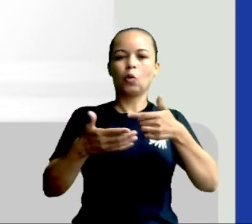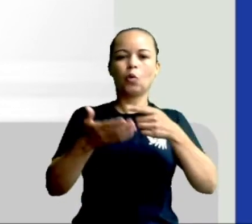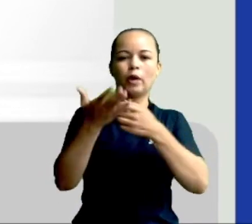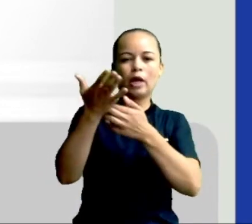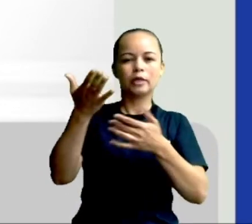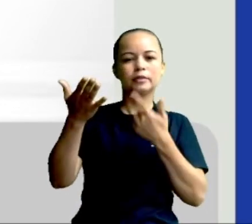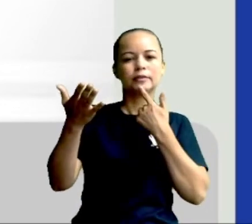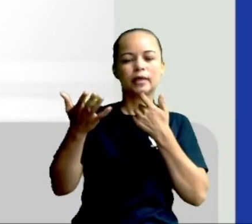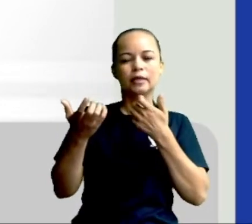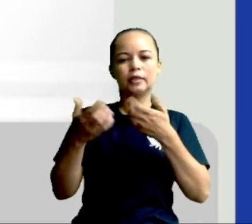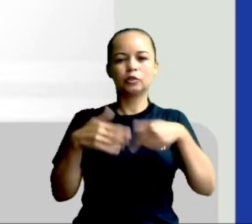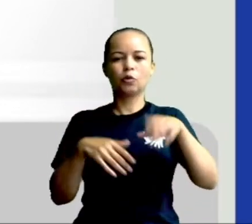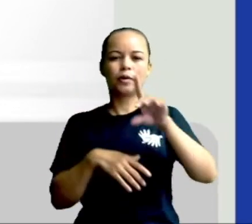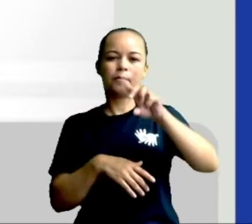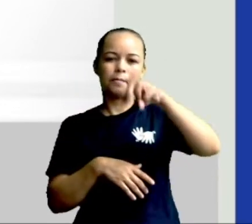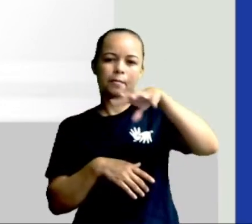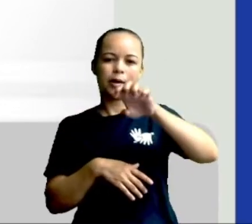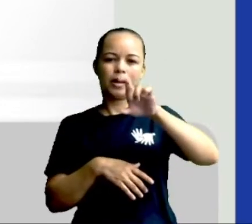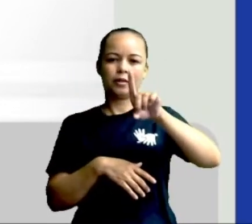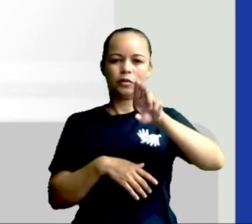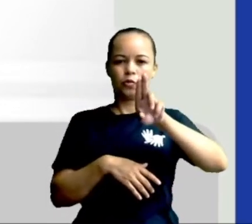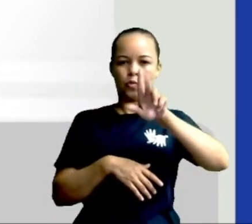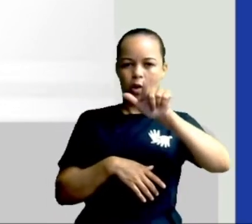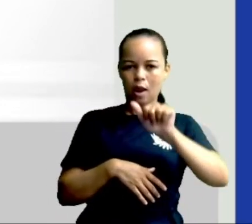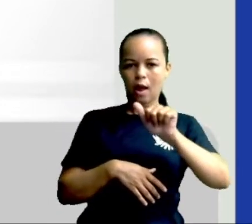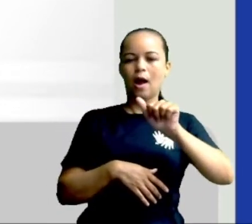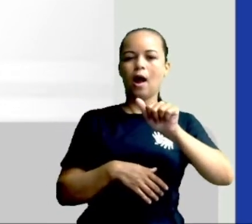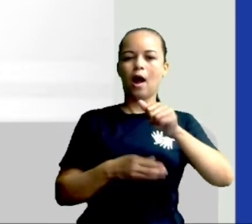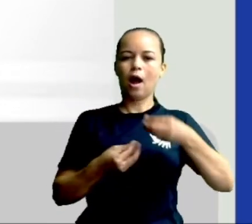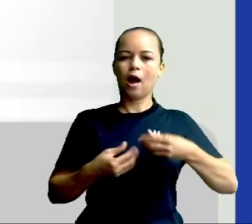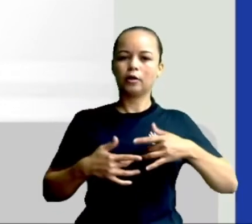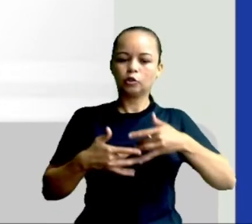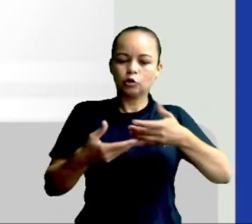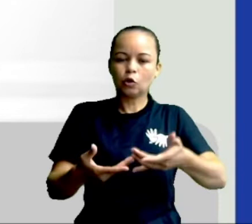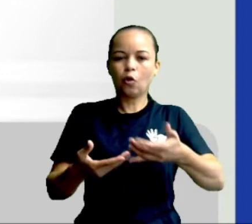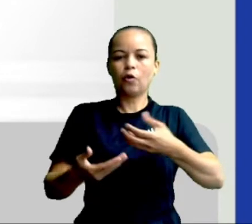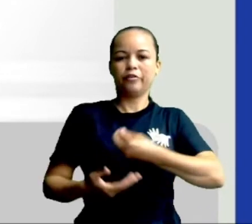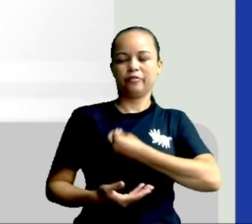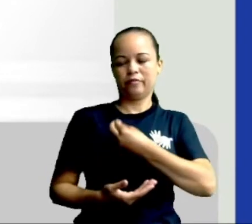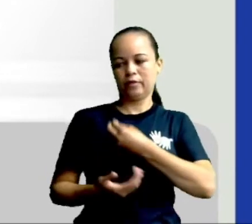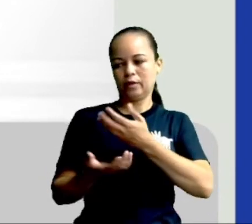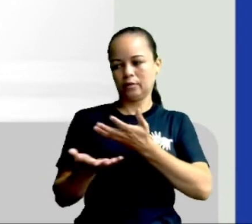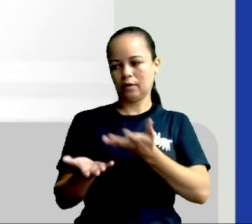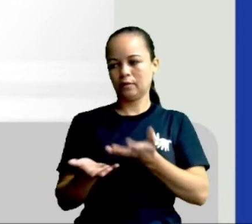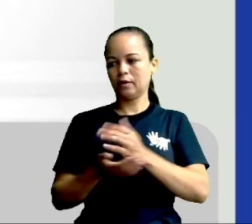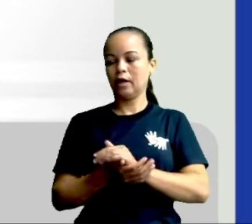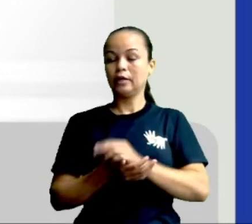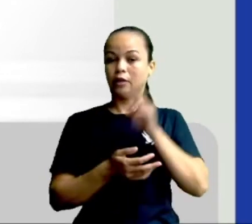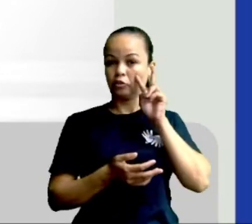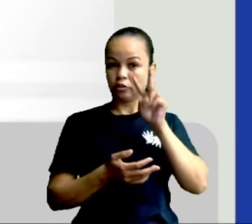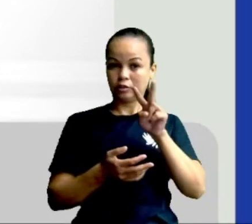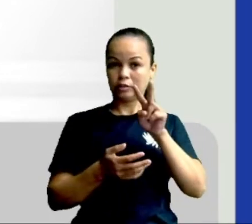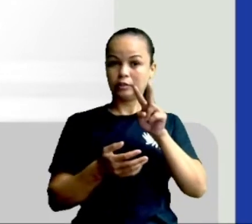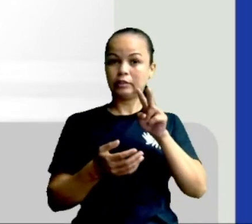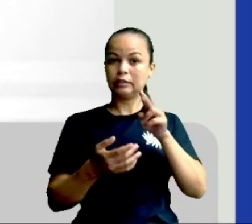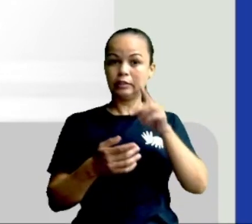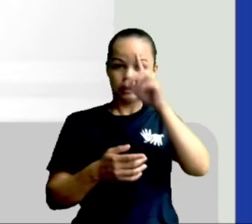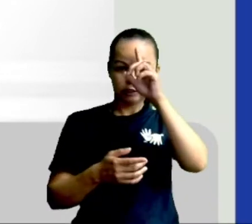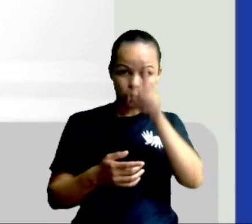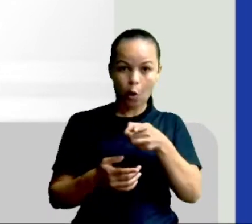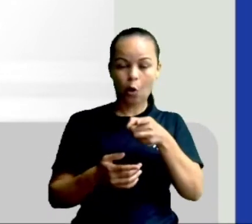sangue, doe medula, doe vida. Percebam que tem aqui o verbo no imperativo, o verbo de ordem, doe.